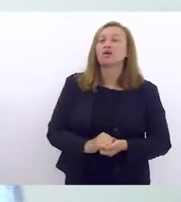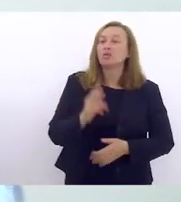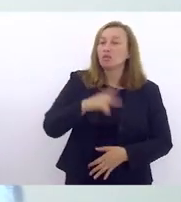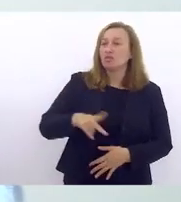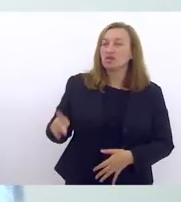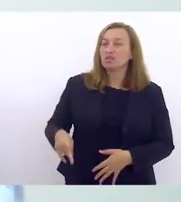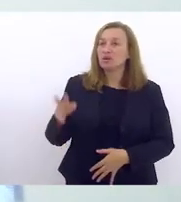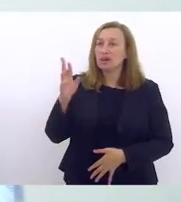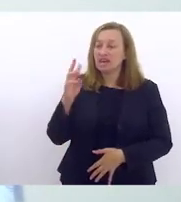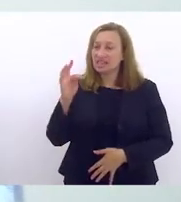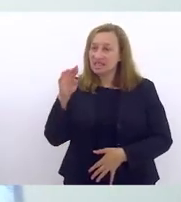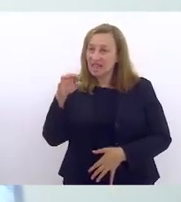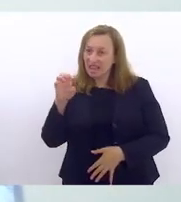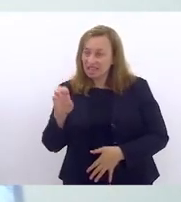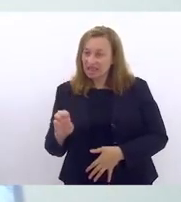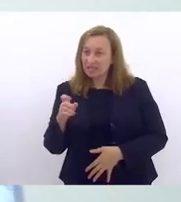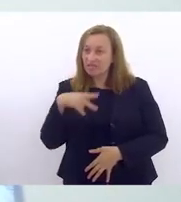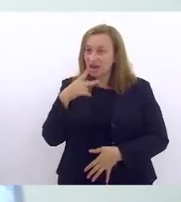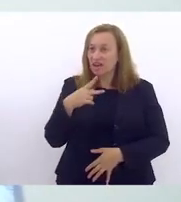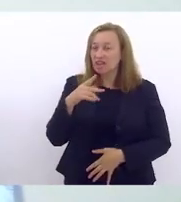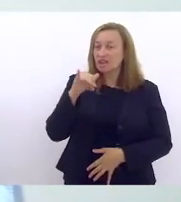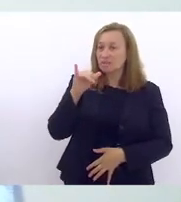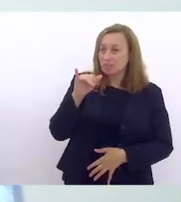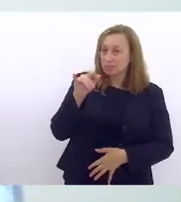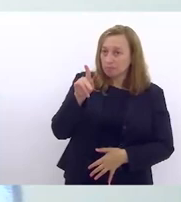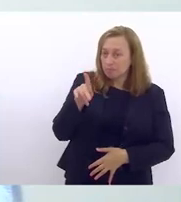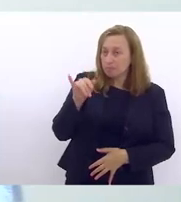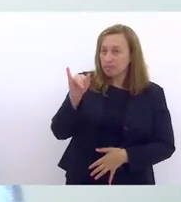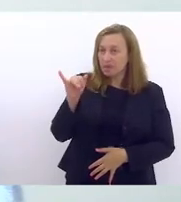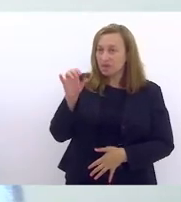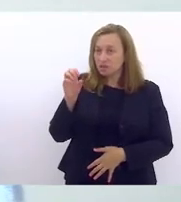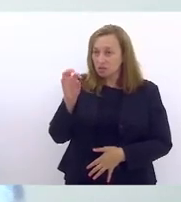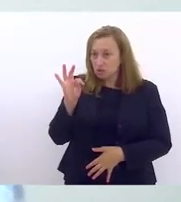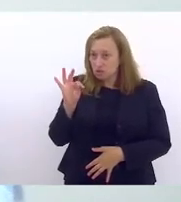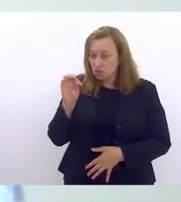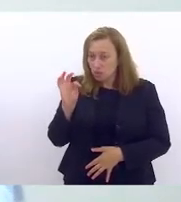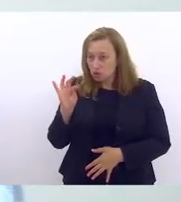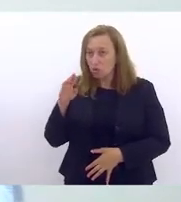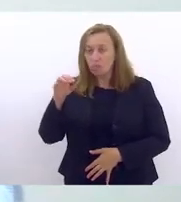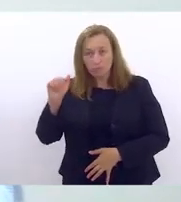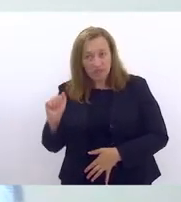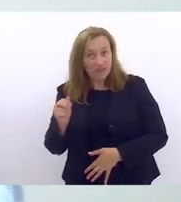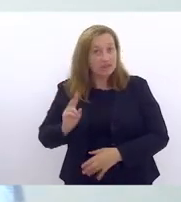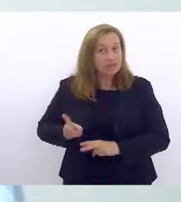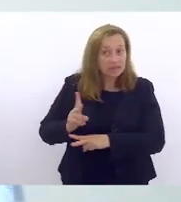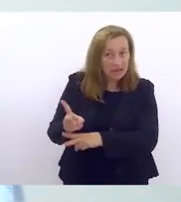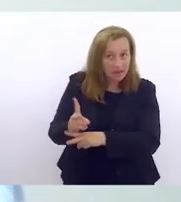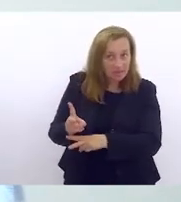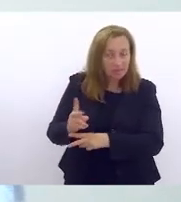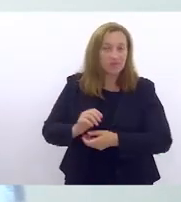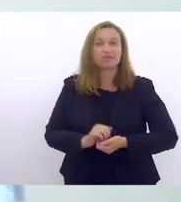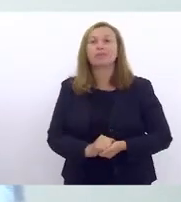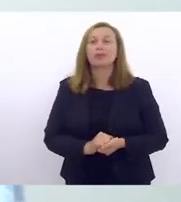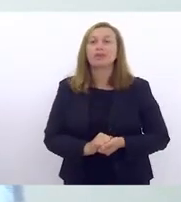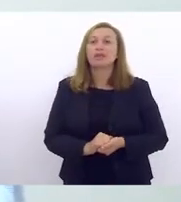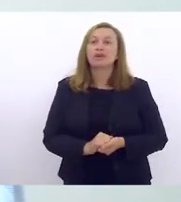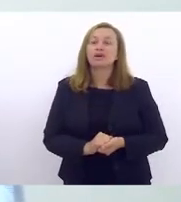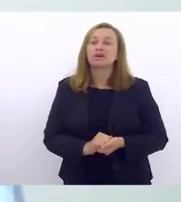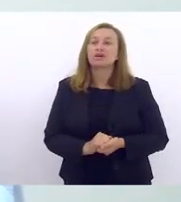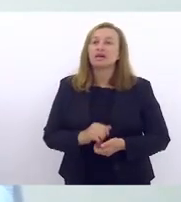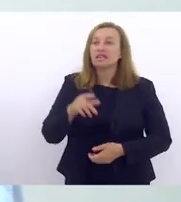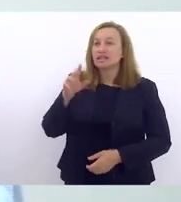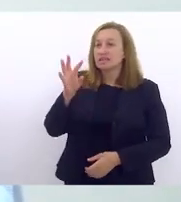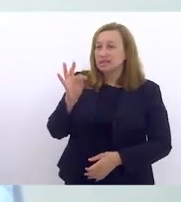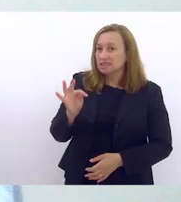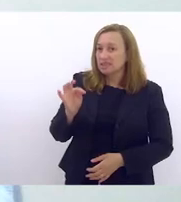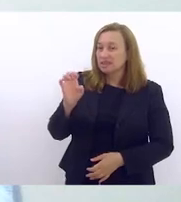dizia, né, que, em relação à episiotomia, nas primíparas, sempre. Nas secundíparas, às vezes. Nas tercíparas,